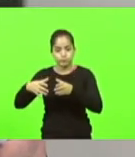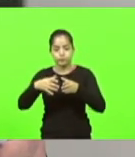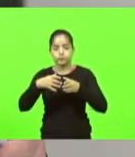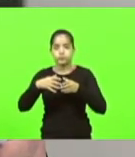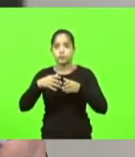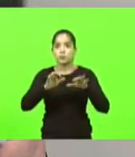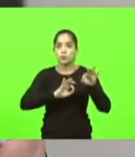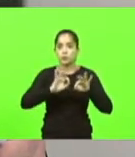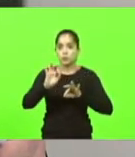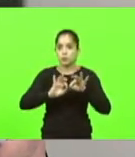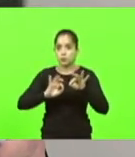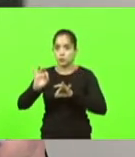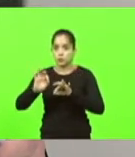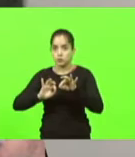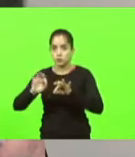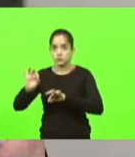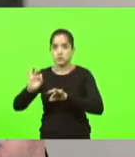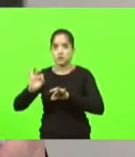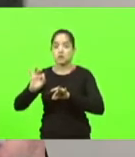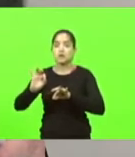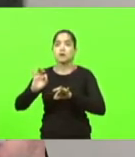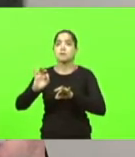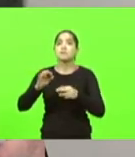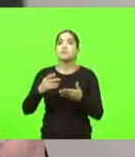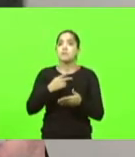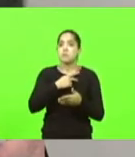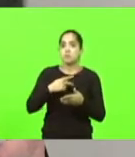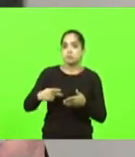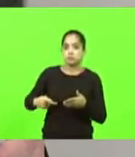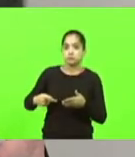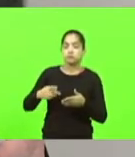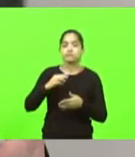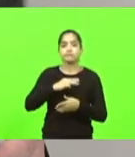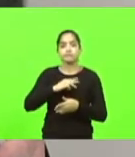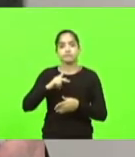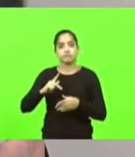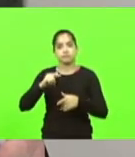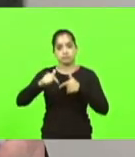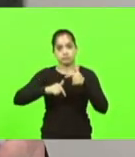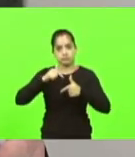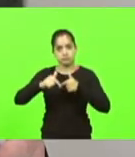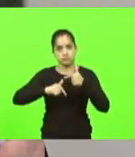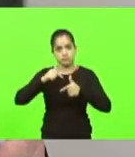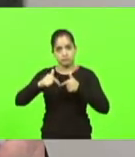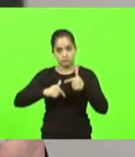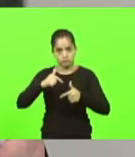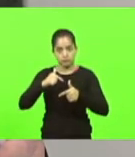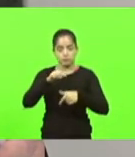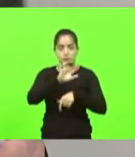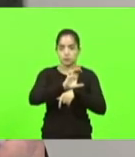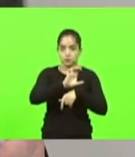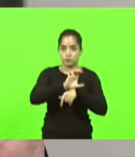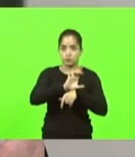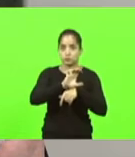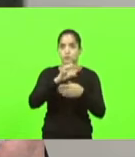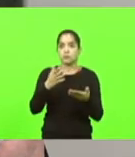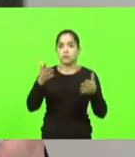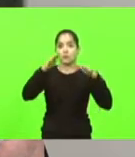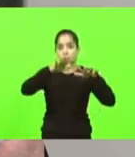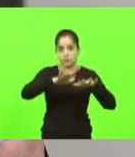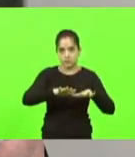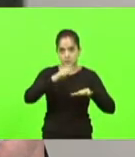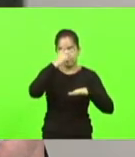pela Superintendência Regional do Trabalho e Ministério Público do Trabalho de nosso Estado, voltado à inclusão da pessoa